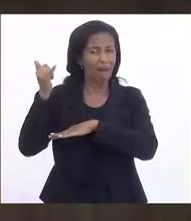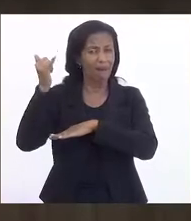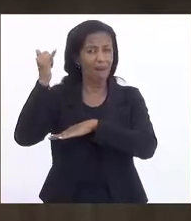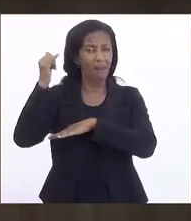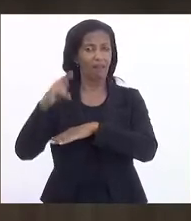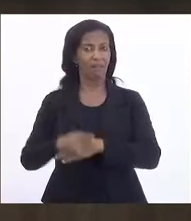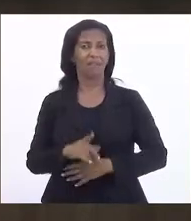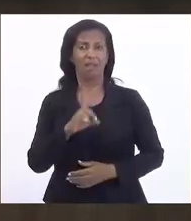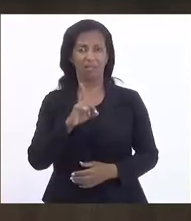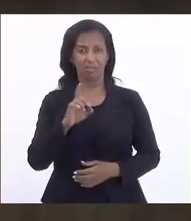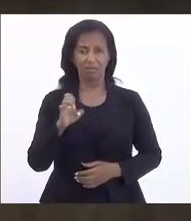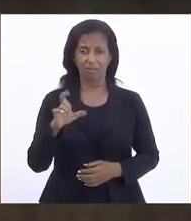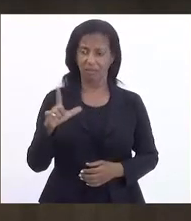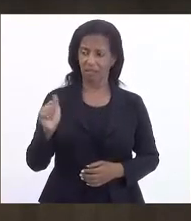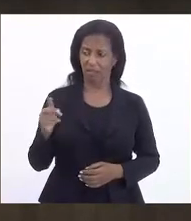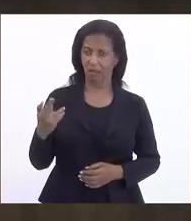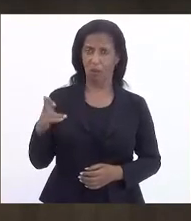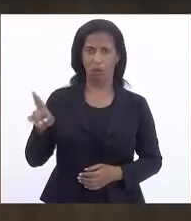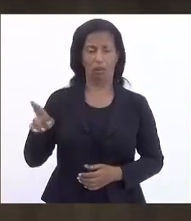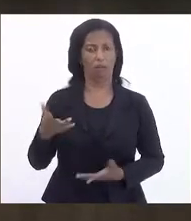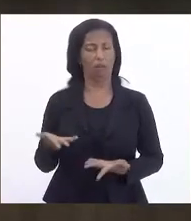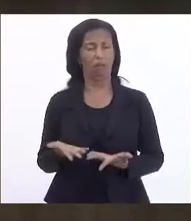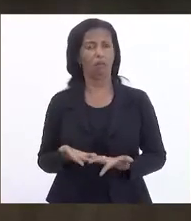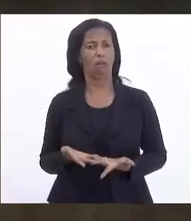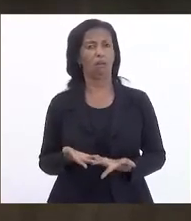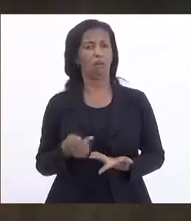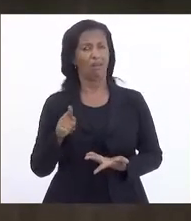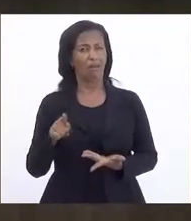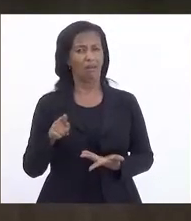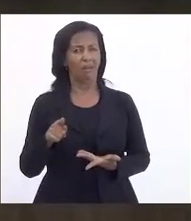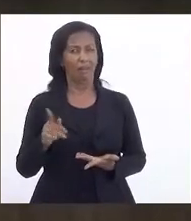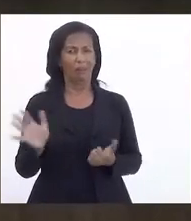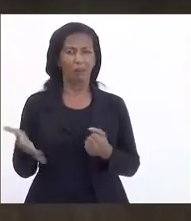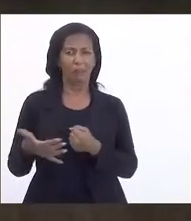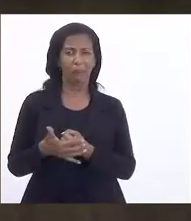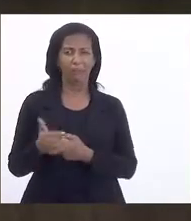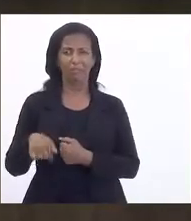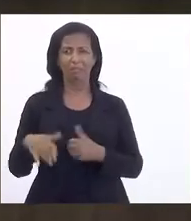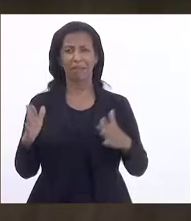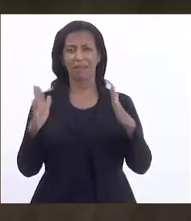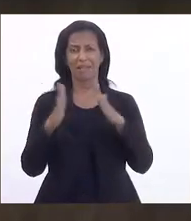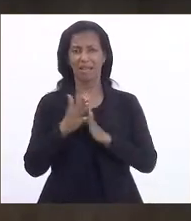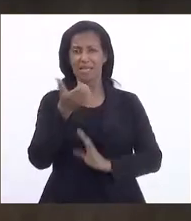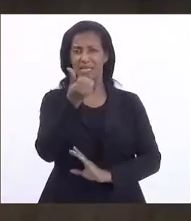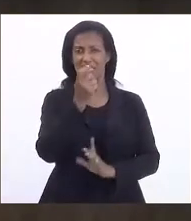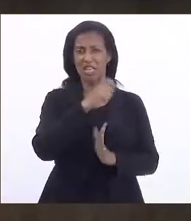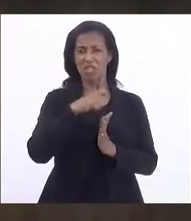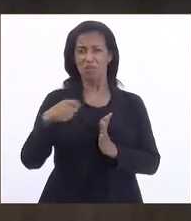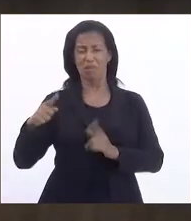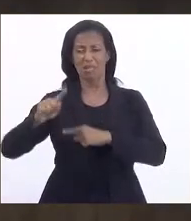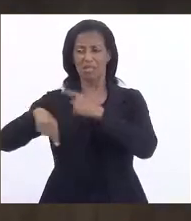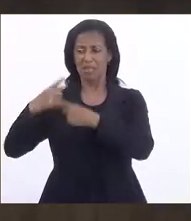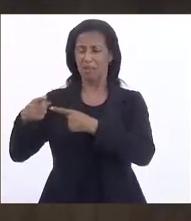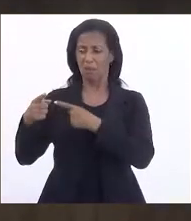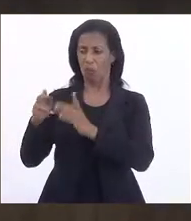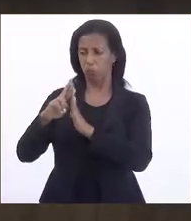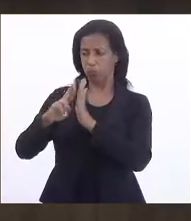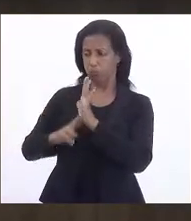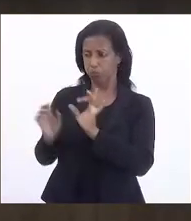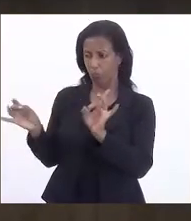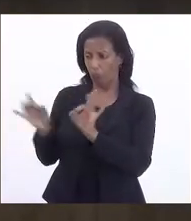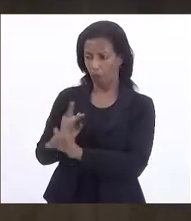é essa operação Delaware então é uma omissão dessa casa seis meses depois o relatório está aprovado